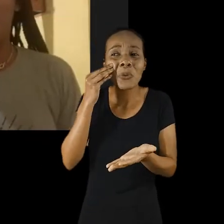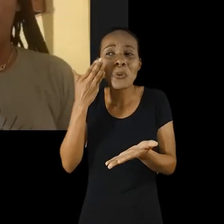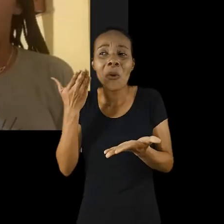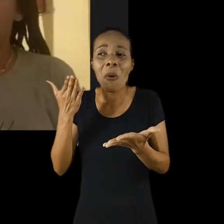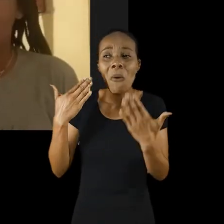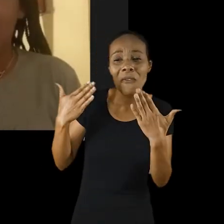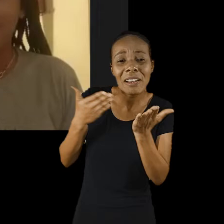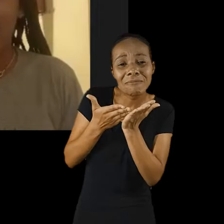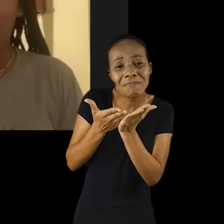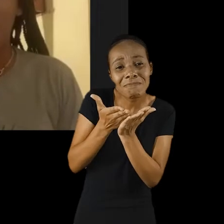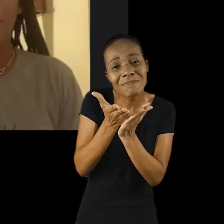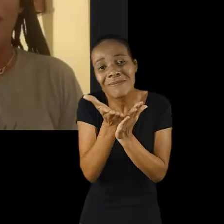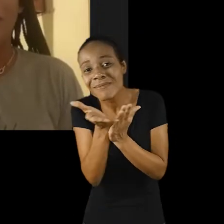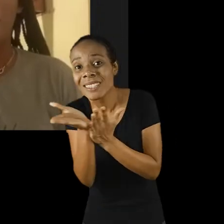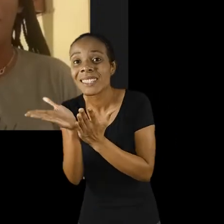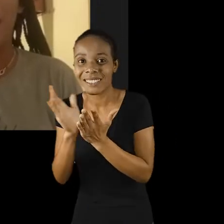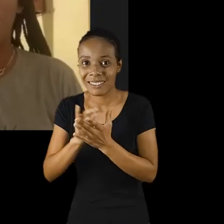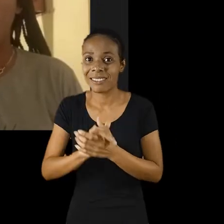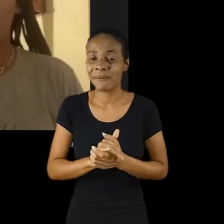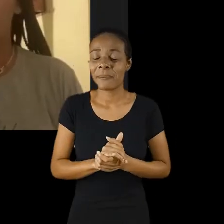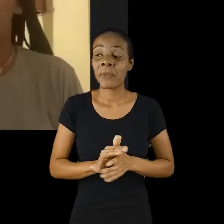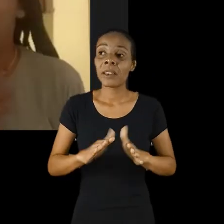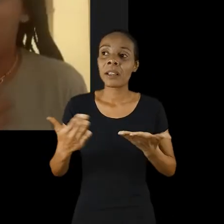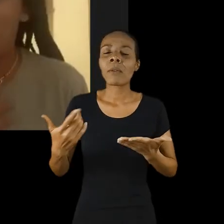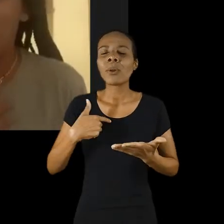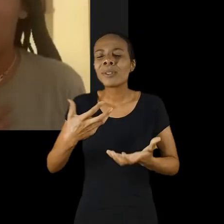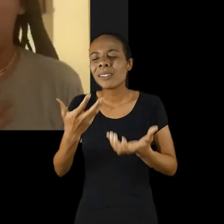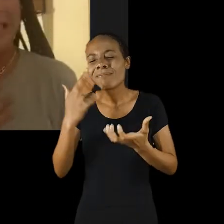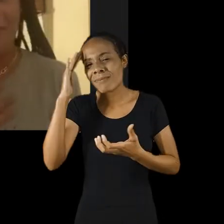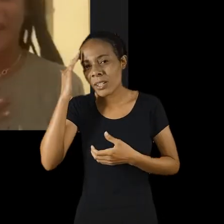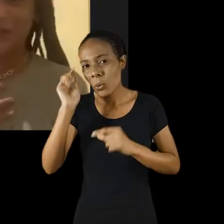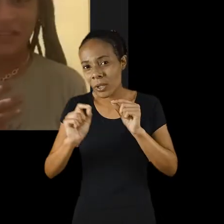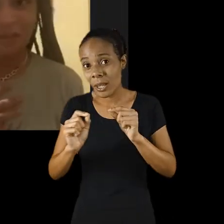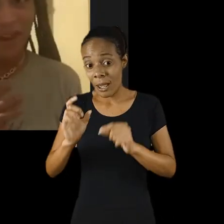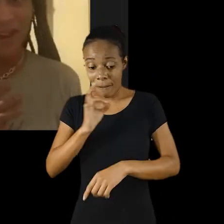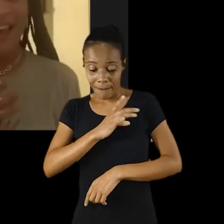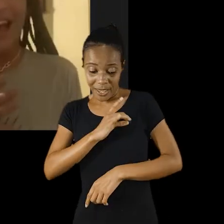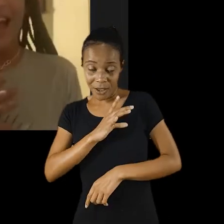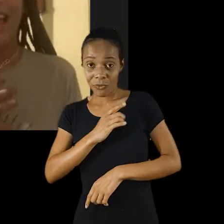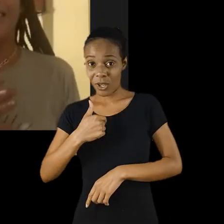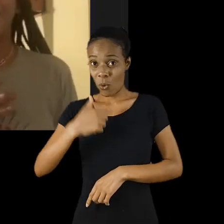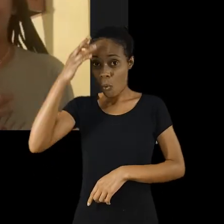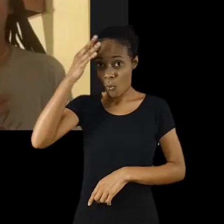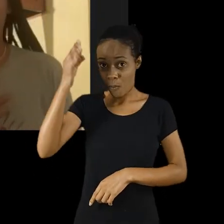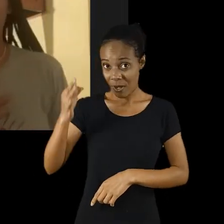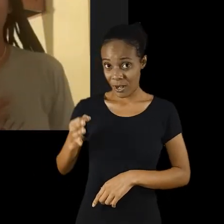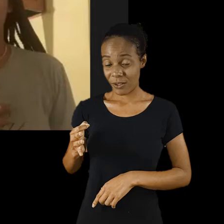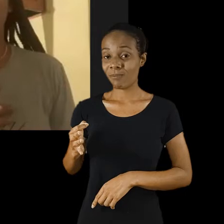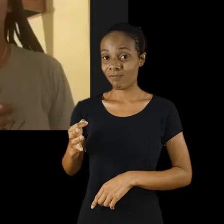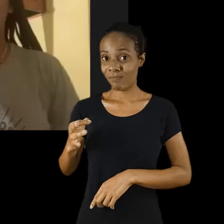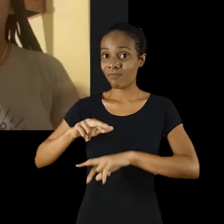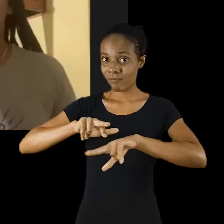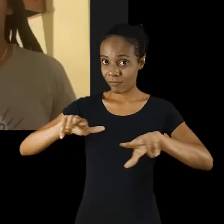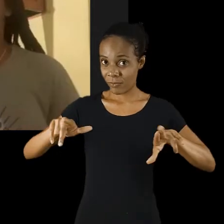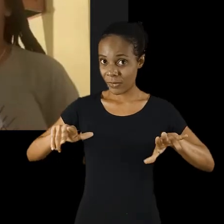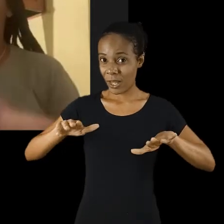eu queria muito entender, sabe, amigo, assim, porque o medo, para mim, eu tenho algumas interpretações também. A gente tem medo de